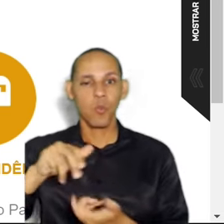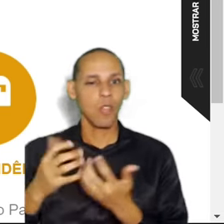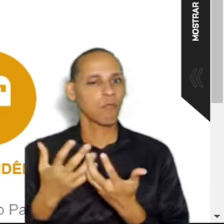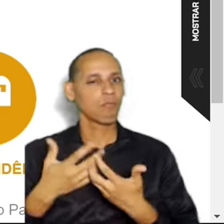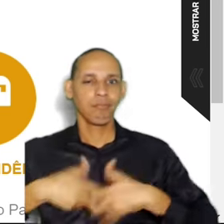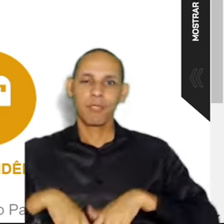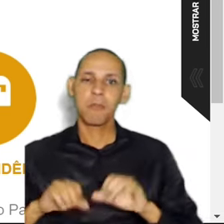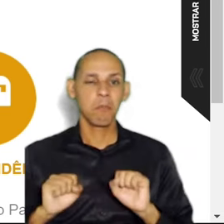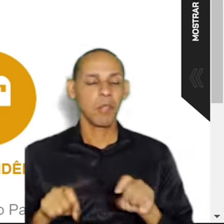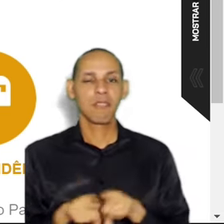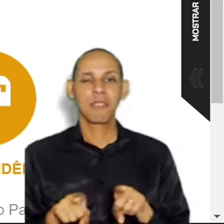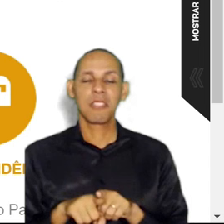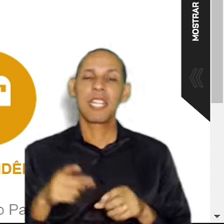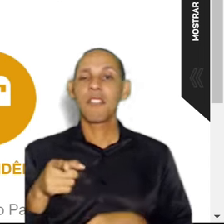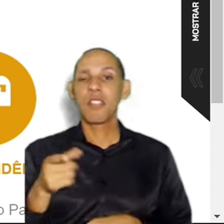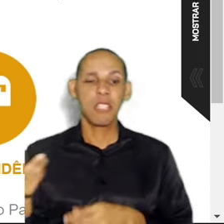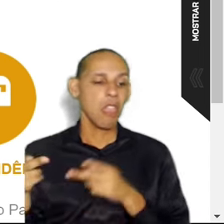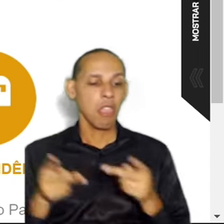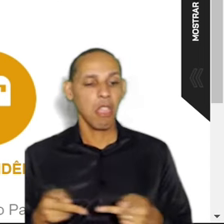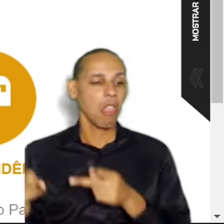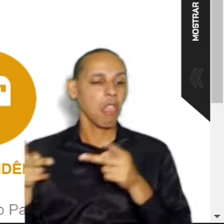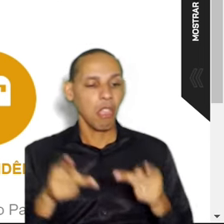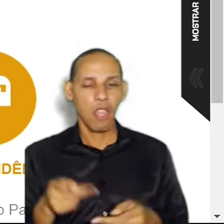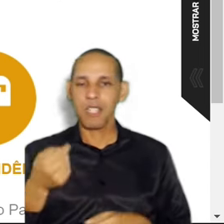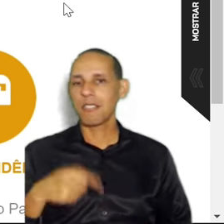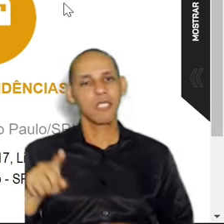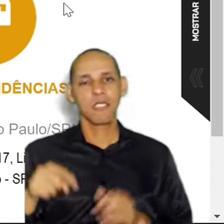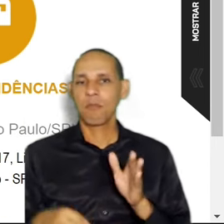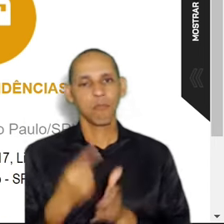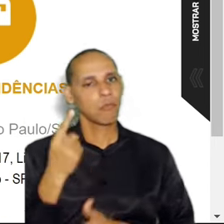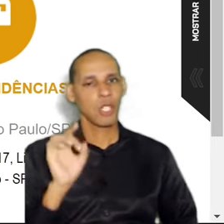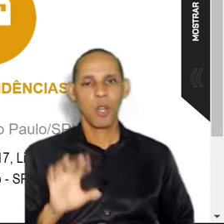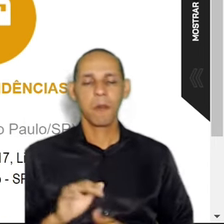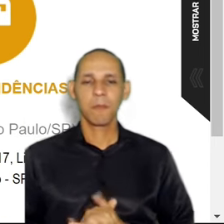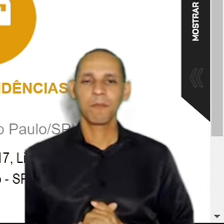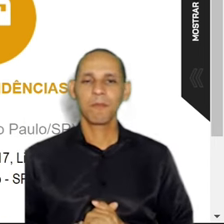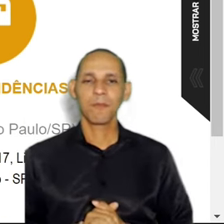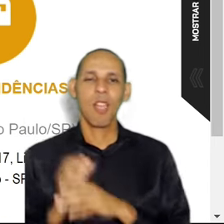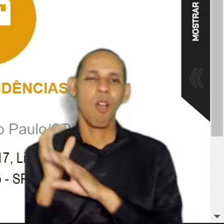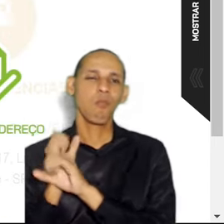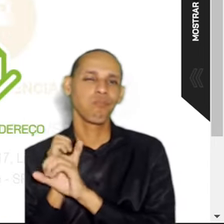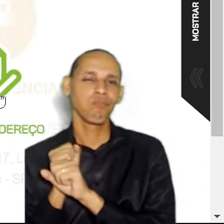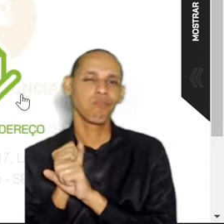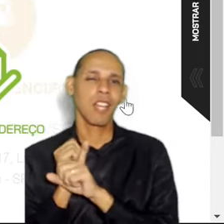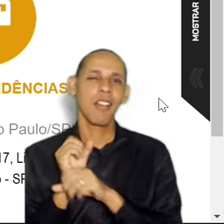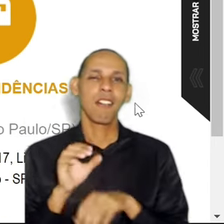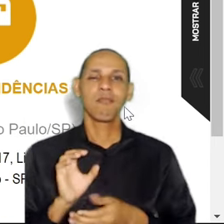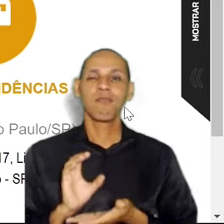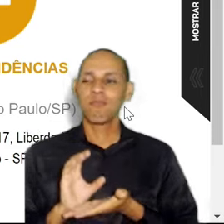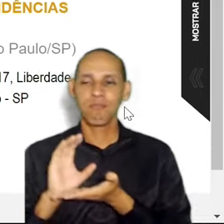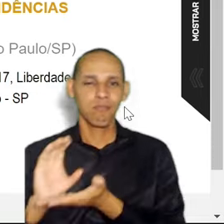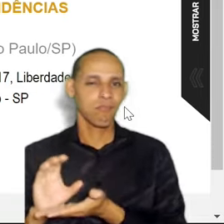aqui visitando novamente um cadastro que não tem necessidade já fiz uma vez fechou faturamento entrega